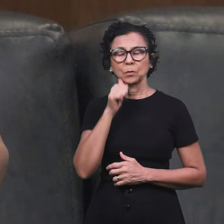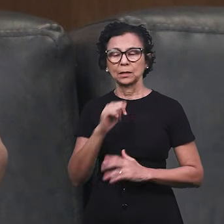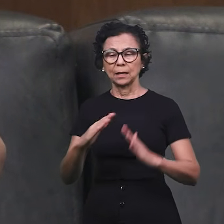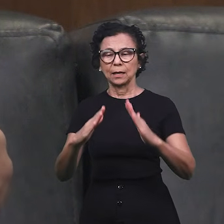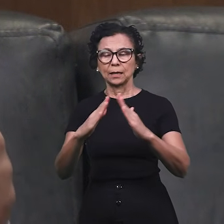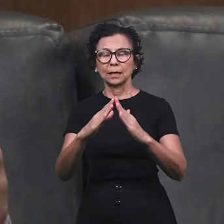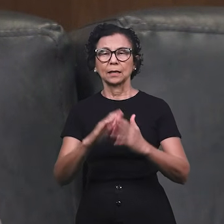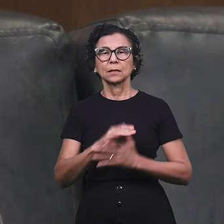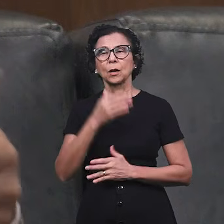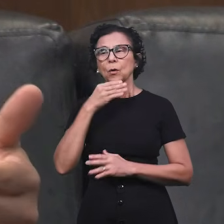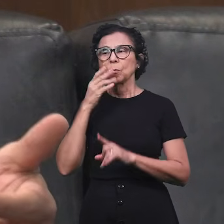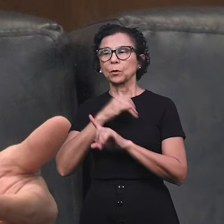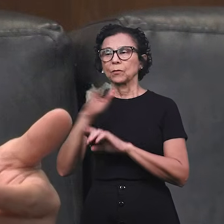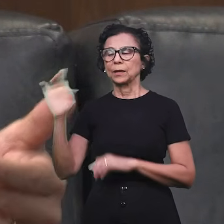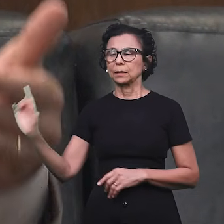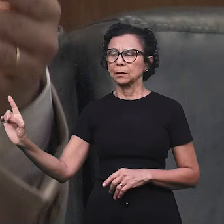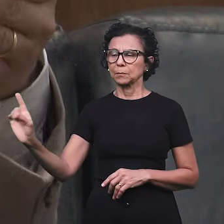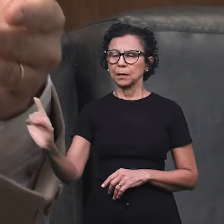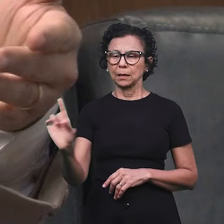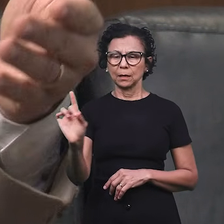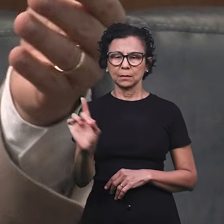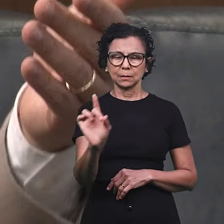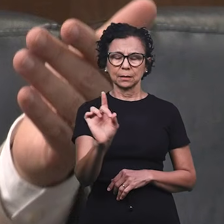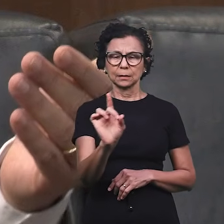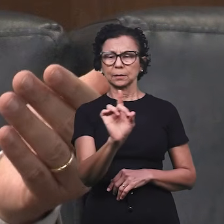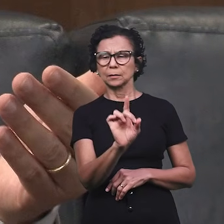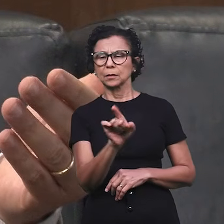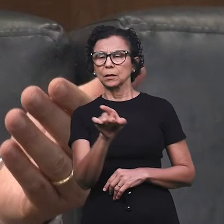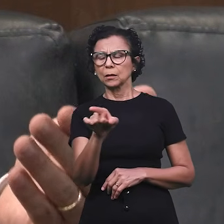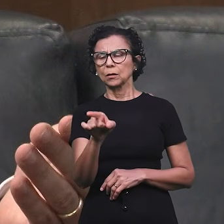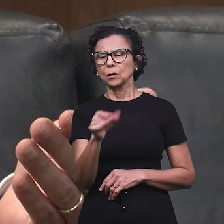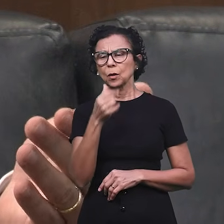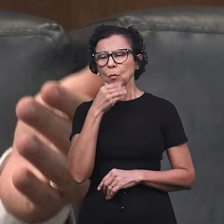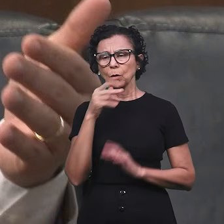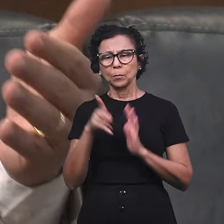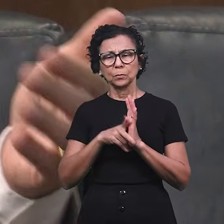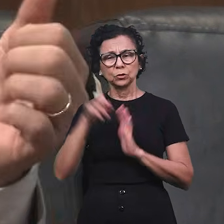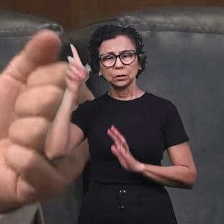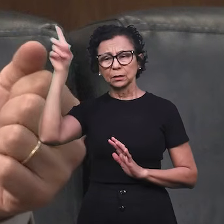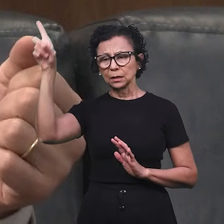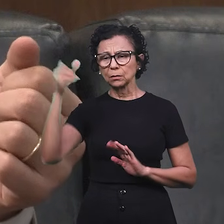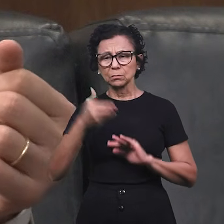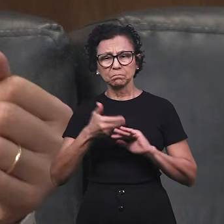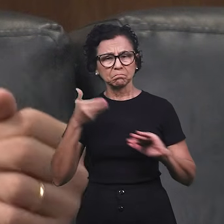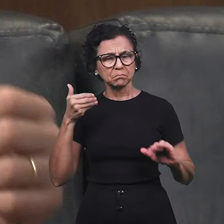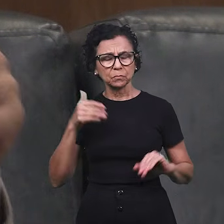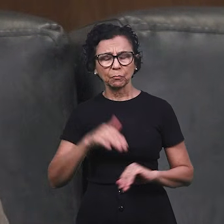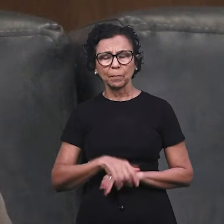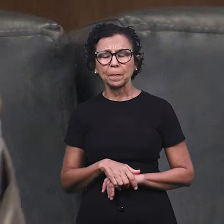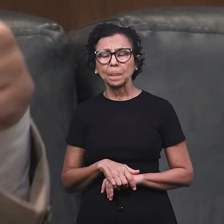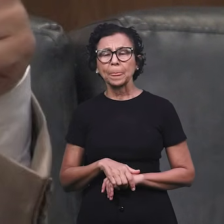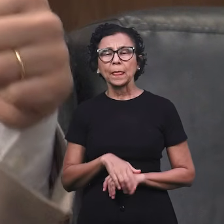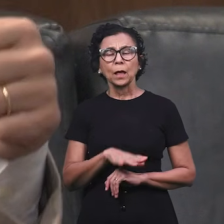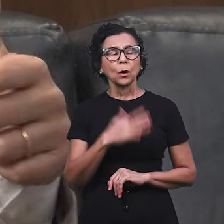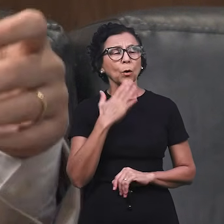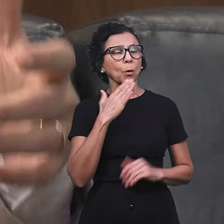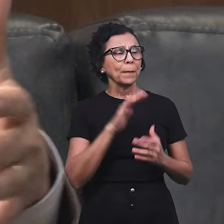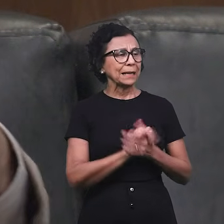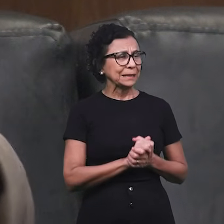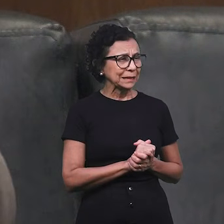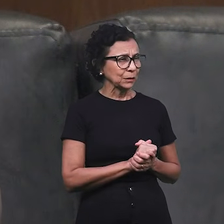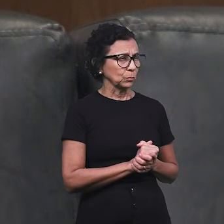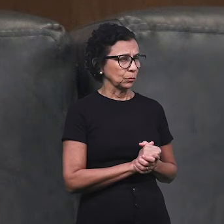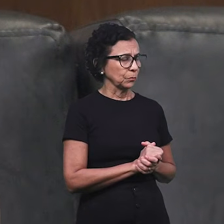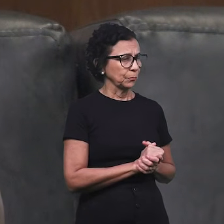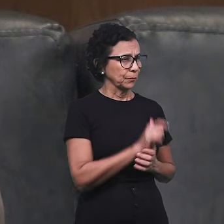dela. Muito bom. E ela sempre dizia assim, olha, esse homem que passa diante da minha casa é um santo homem de Deus. E aí ela chama o marido e fala, vamos